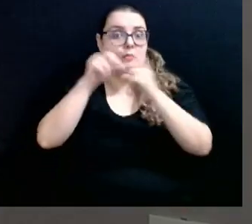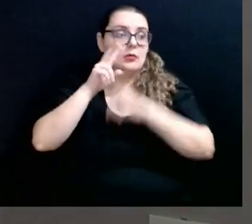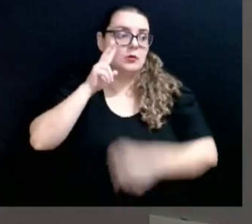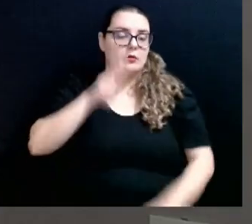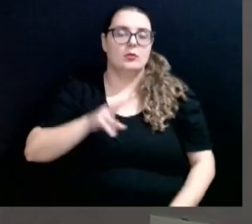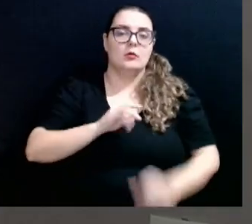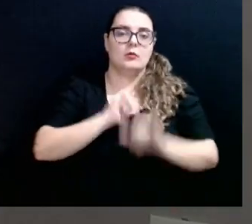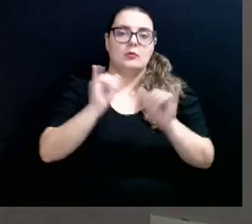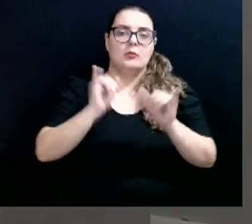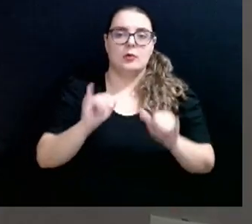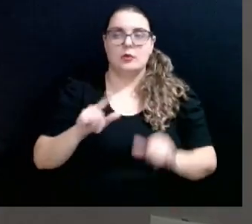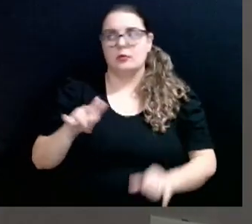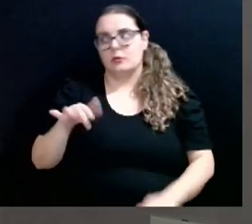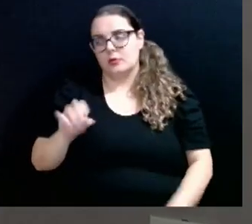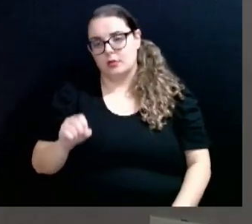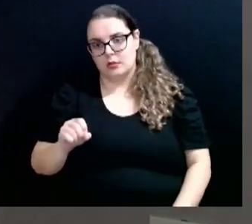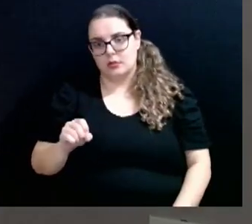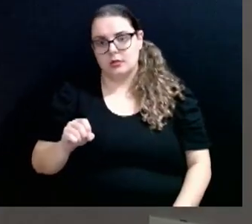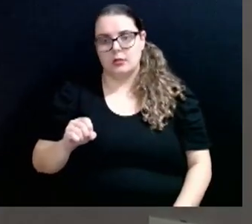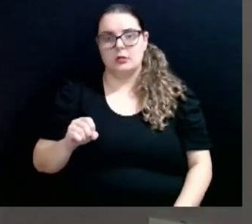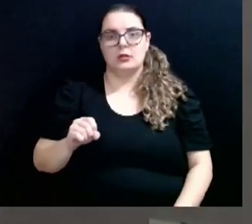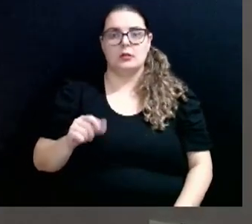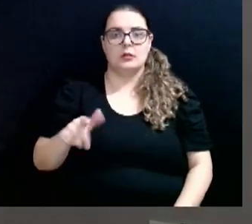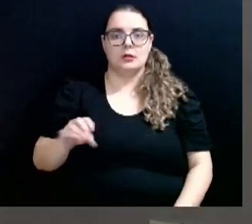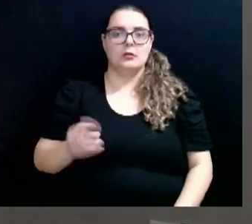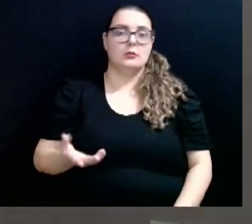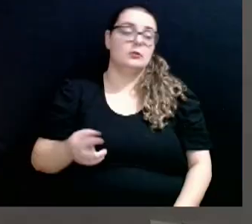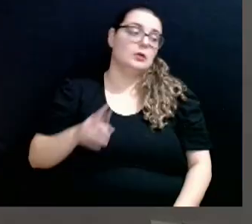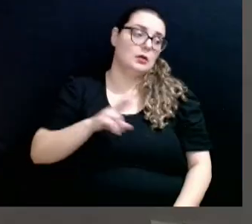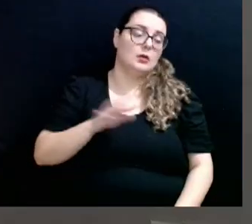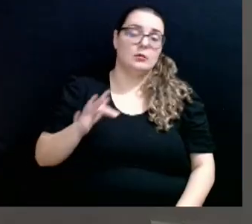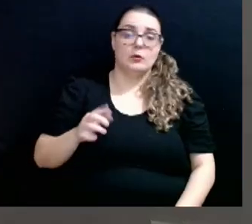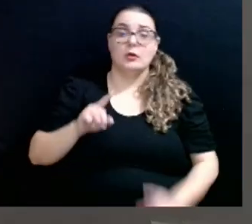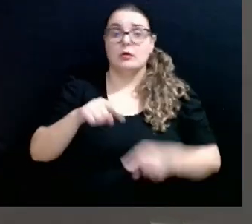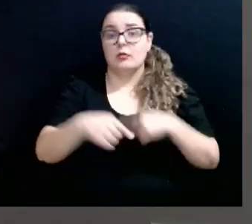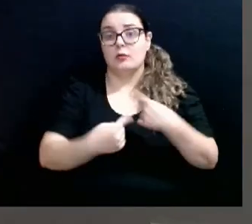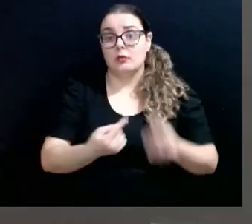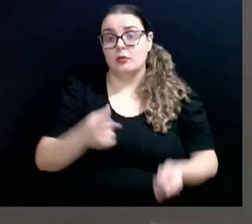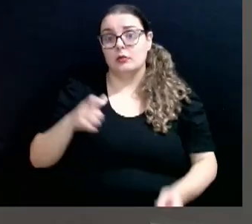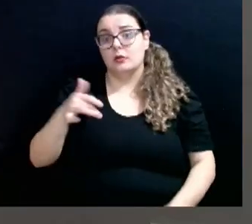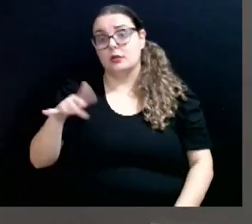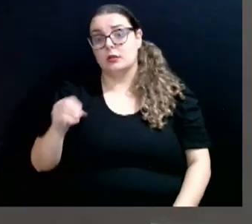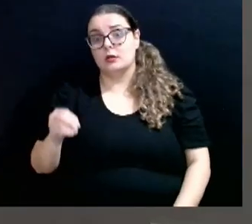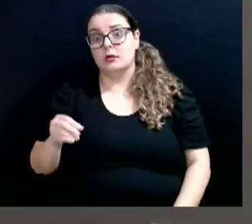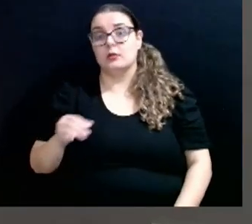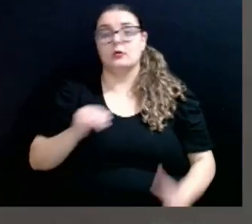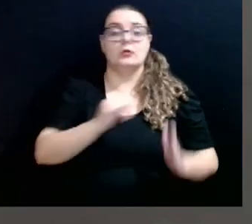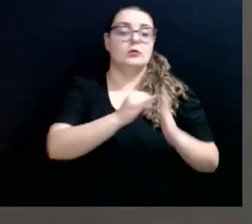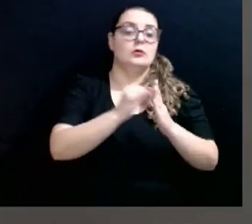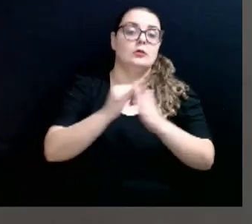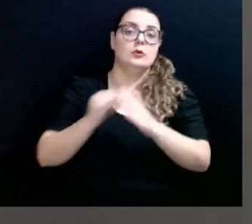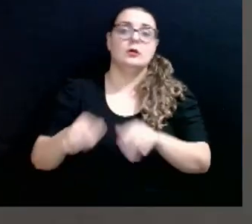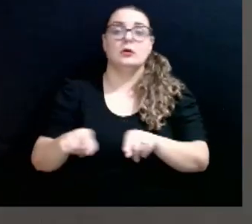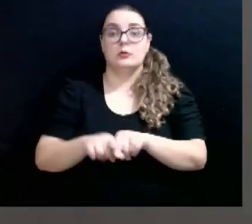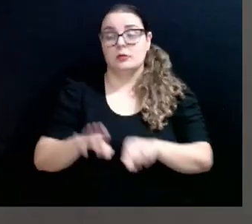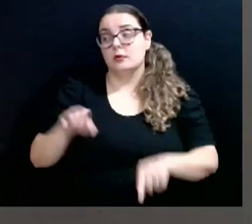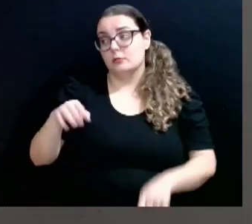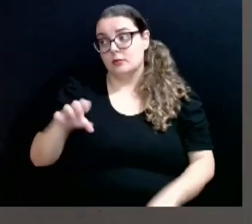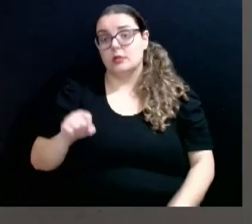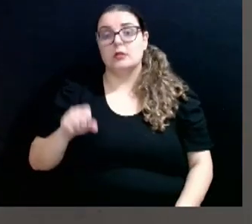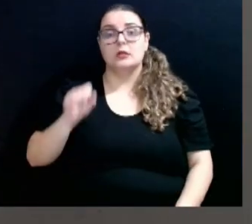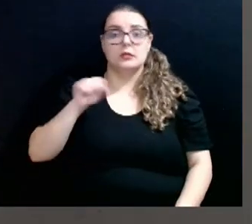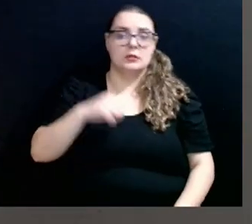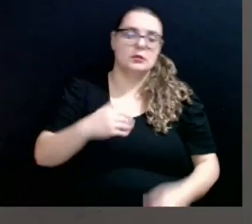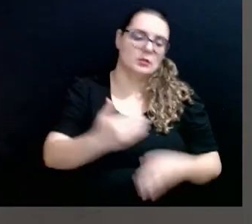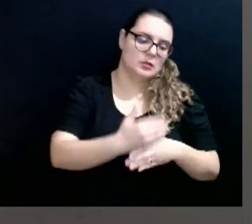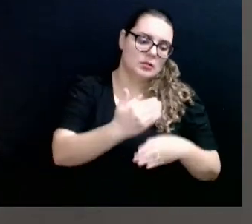leilões de bens da Receita Federal. Já outros leilões, por exemplo, de imóveis, que também são bens, aí sim as construtoras, pessoas